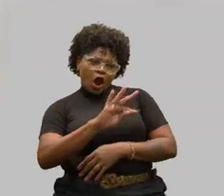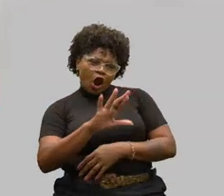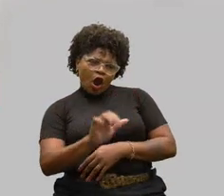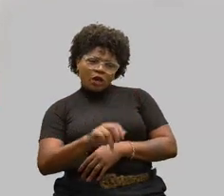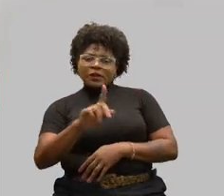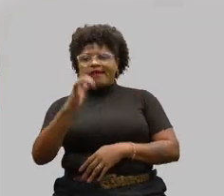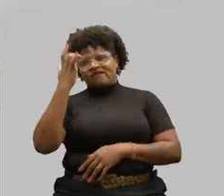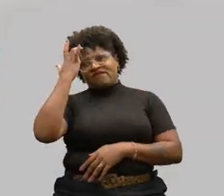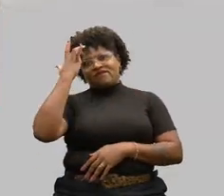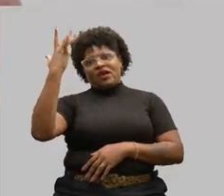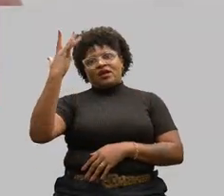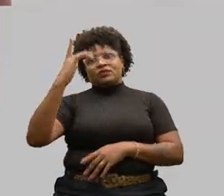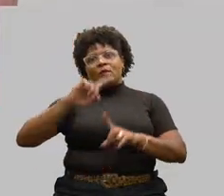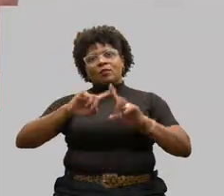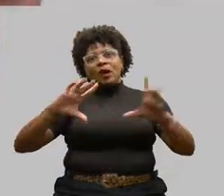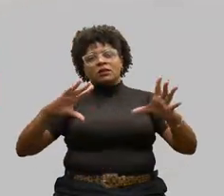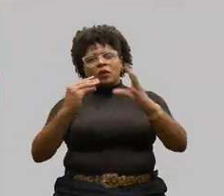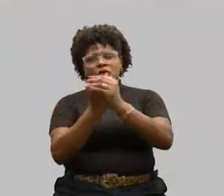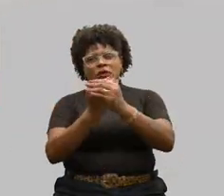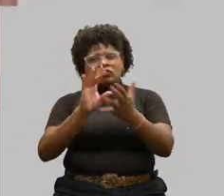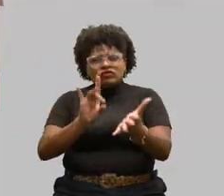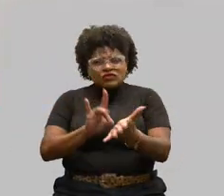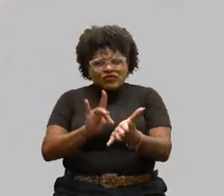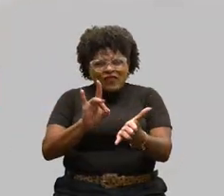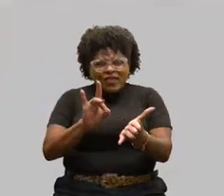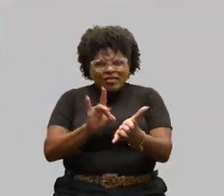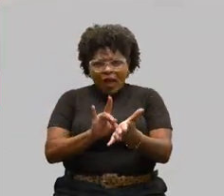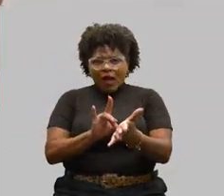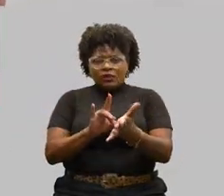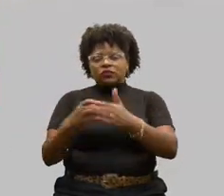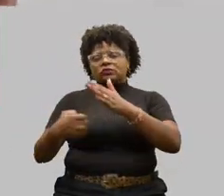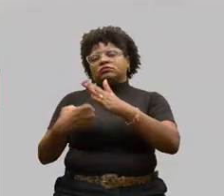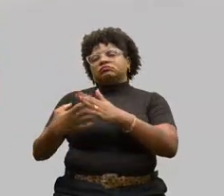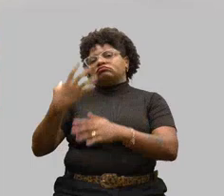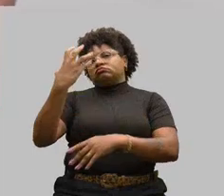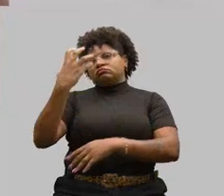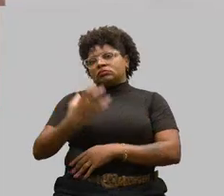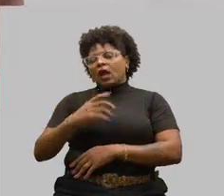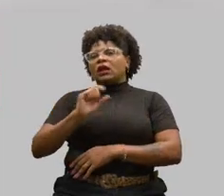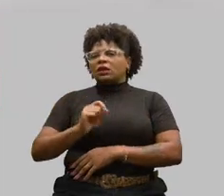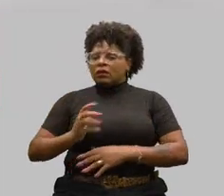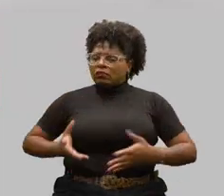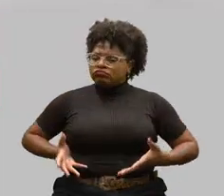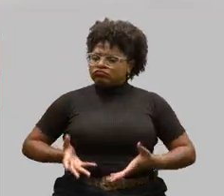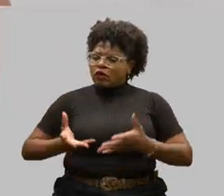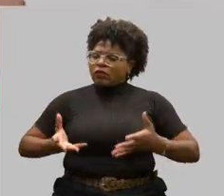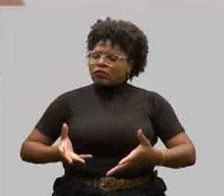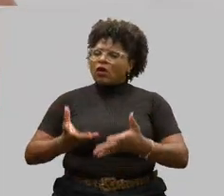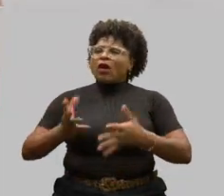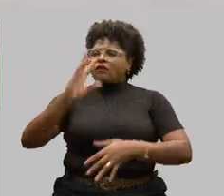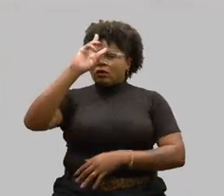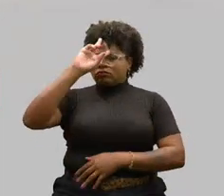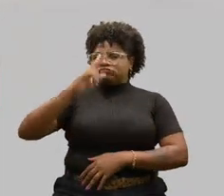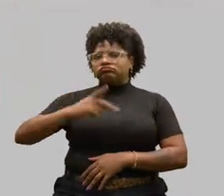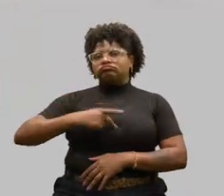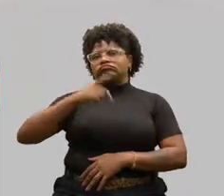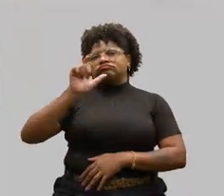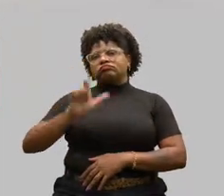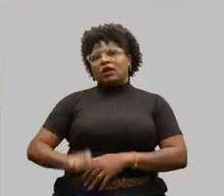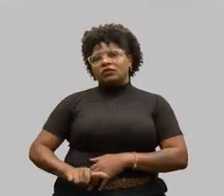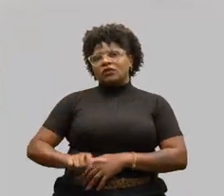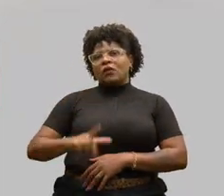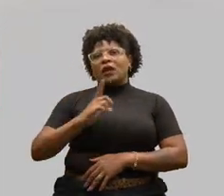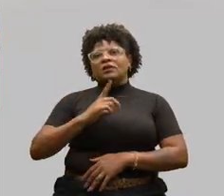é muito fácil mas as empresas sérias que querem fazer essas pessoas realmente trazer e o resultado